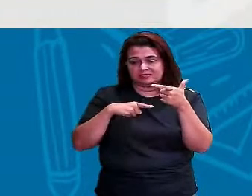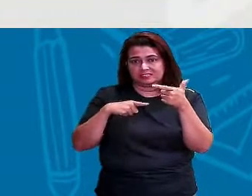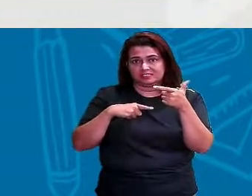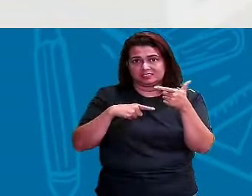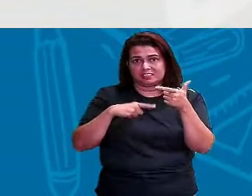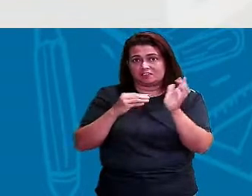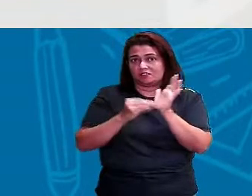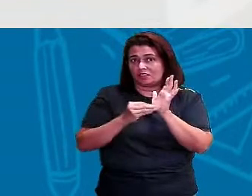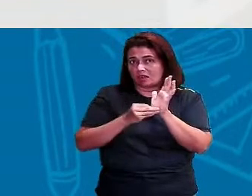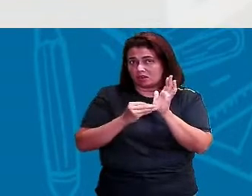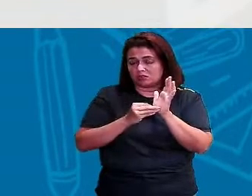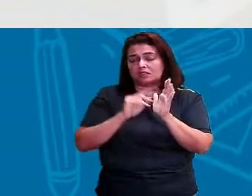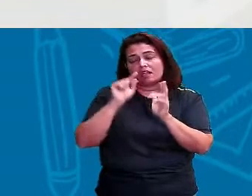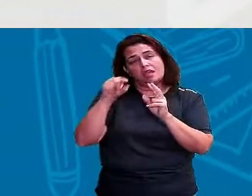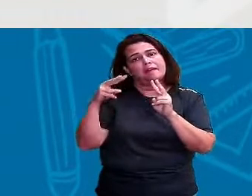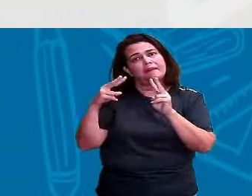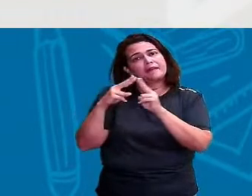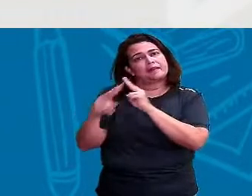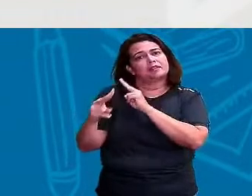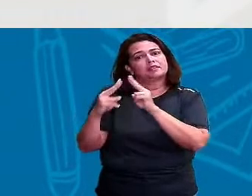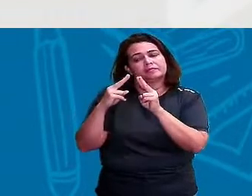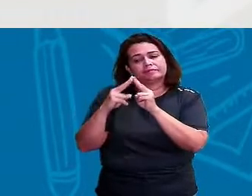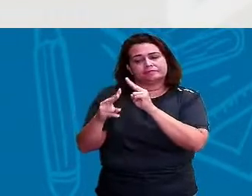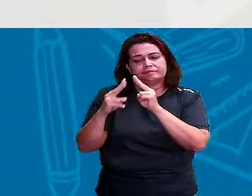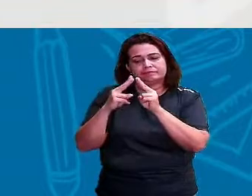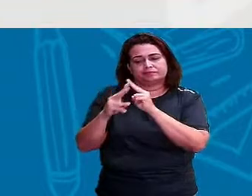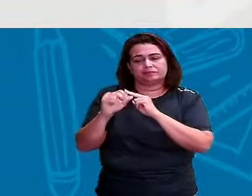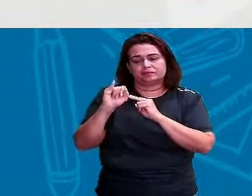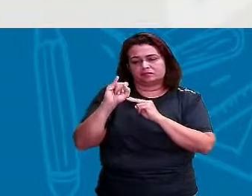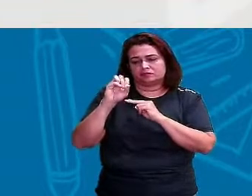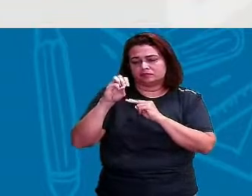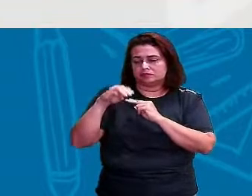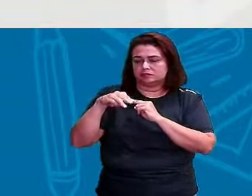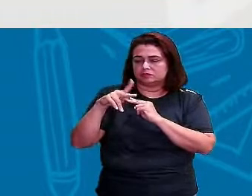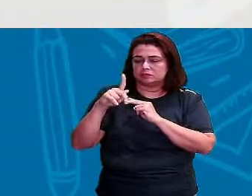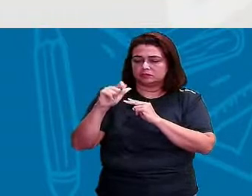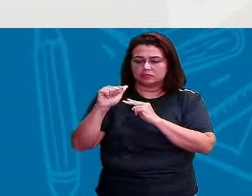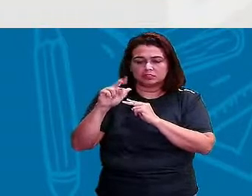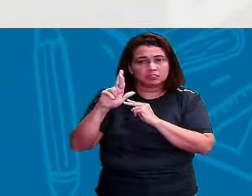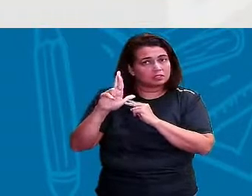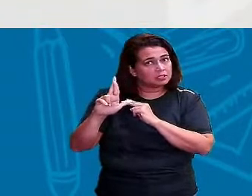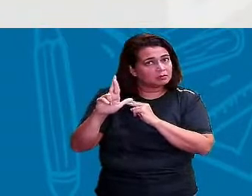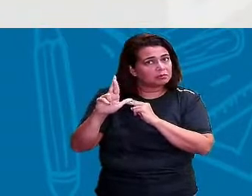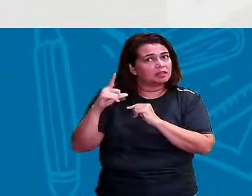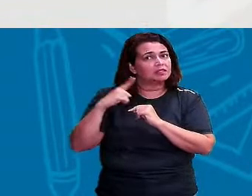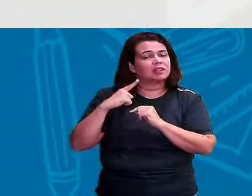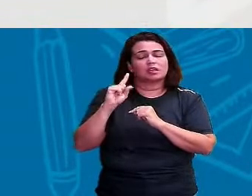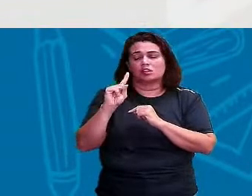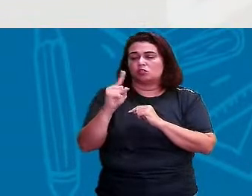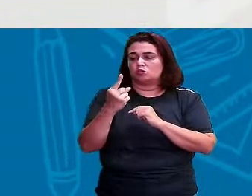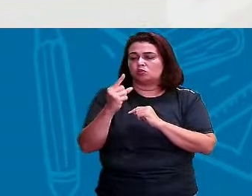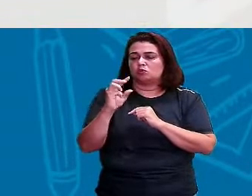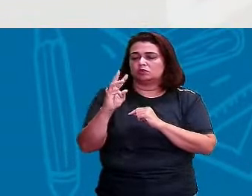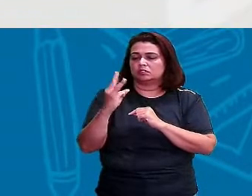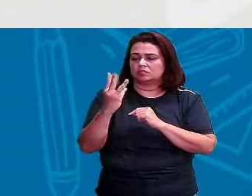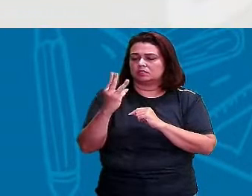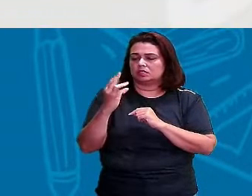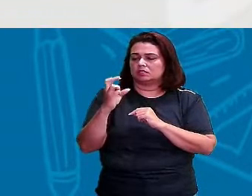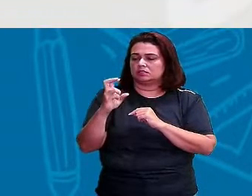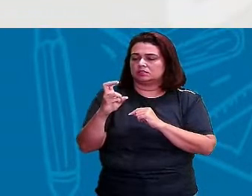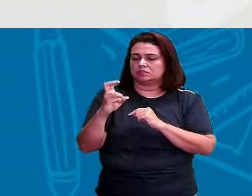uma bolinha, então esses números vão ser ímpares. E aí eu tenho 1, 3,